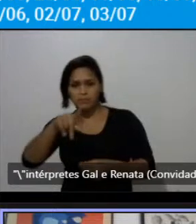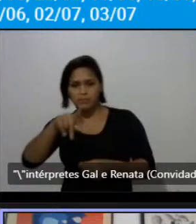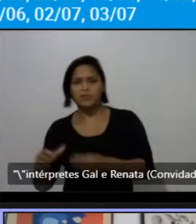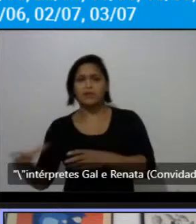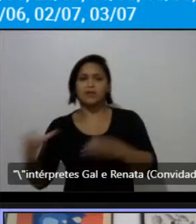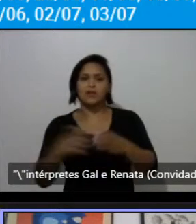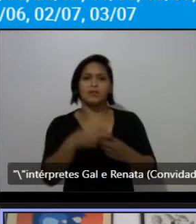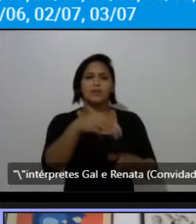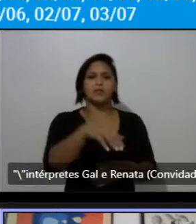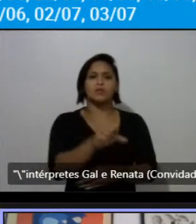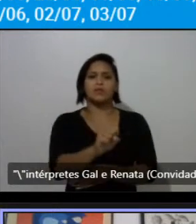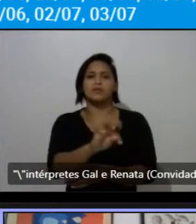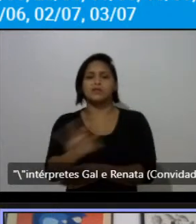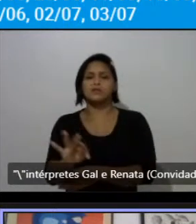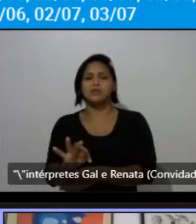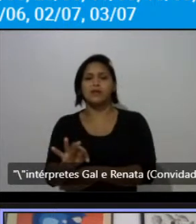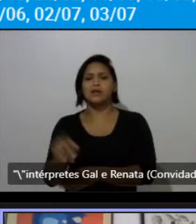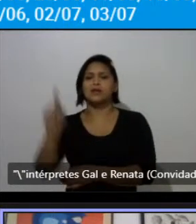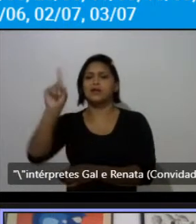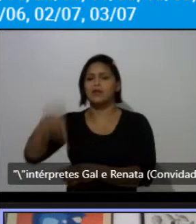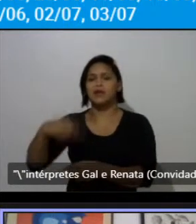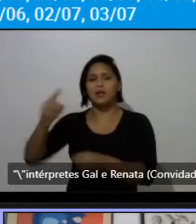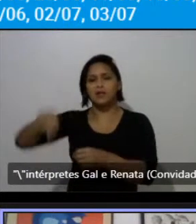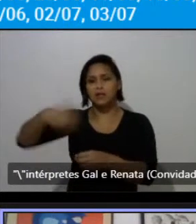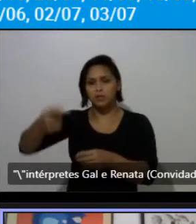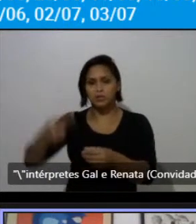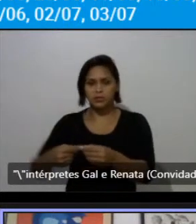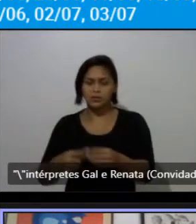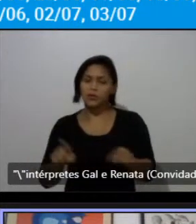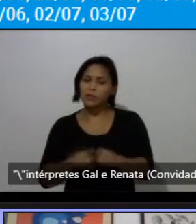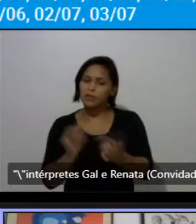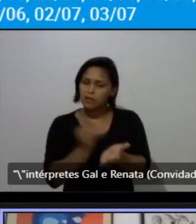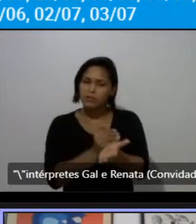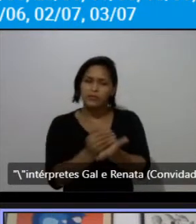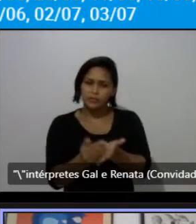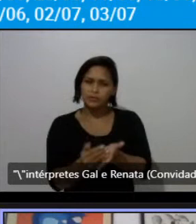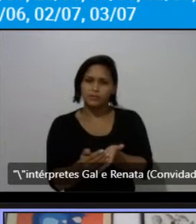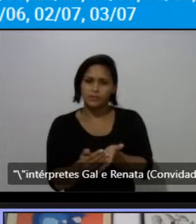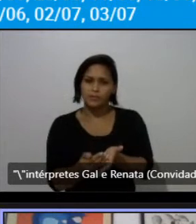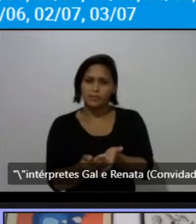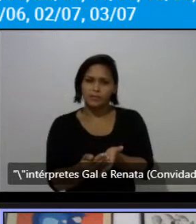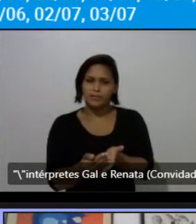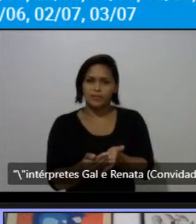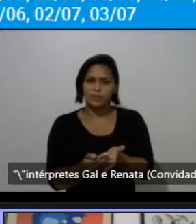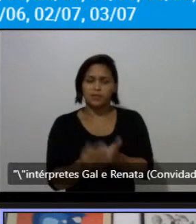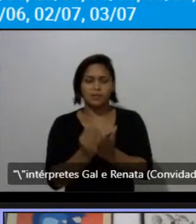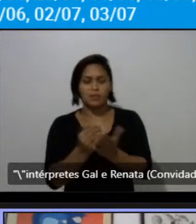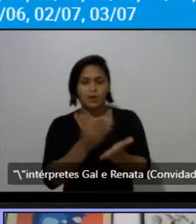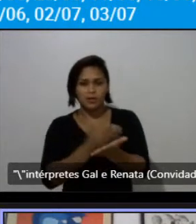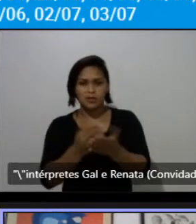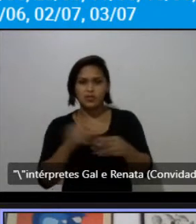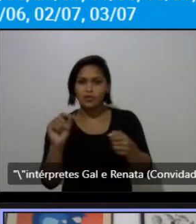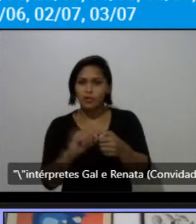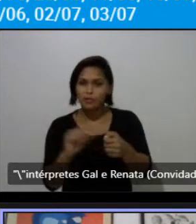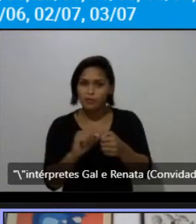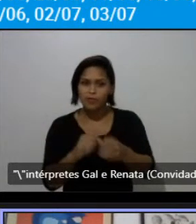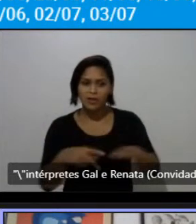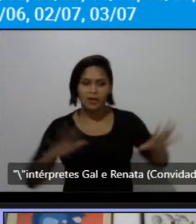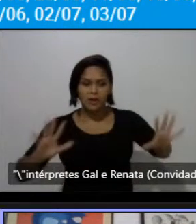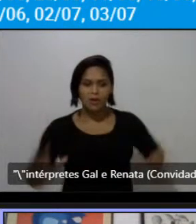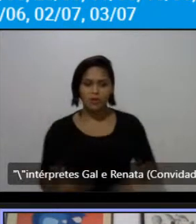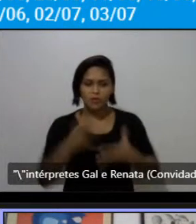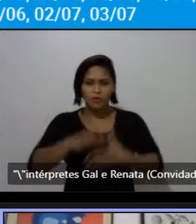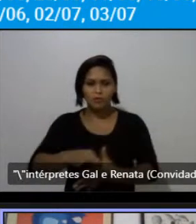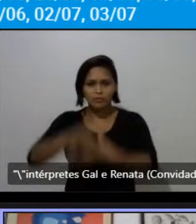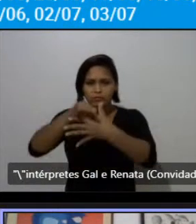do MST em Lagoinha, mas foi uma iniciativa e uma ação, né, de uma grande